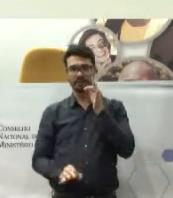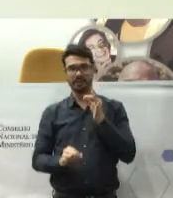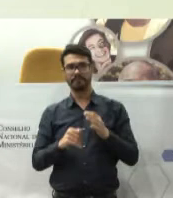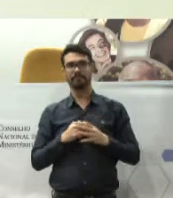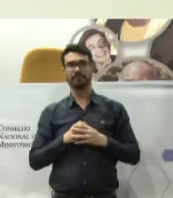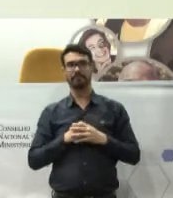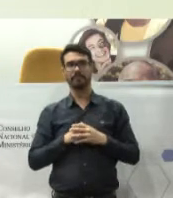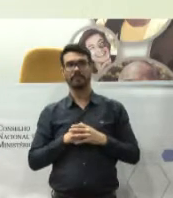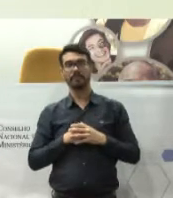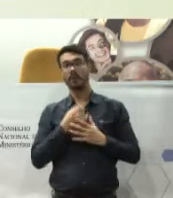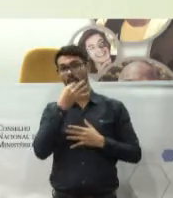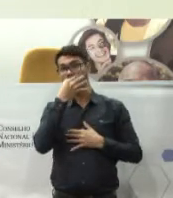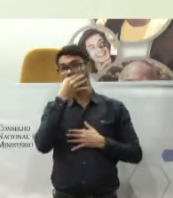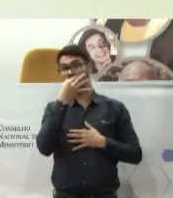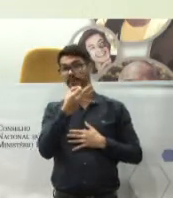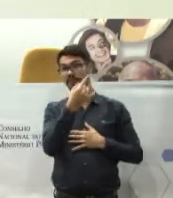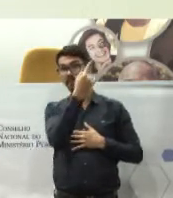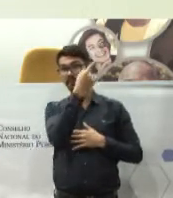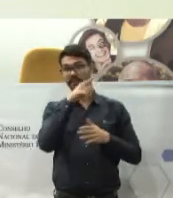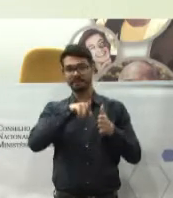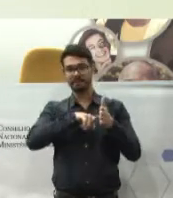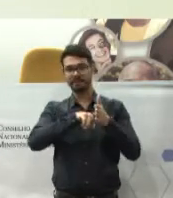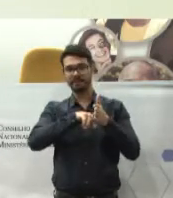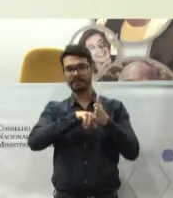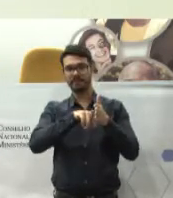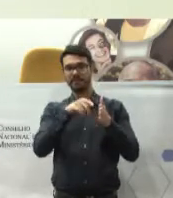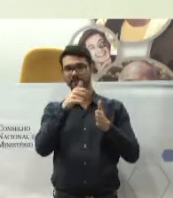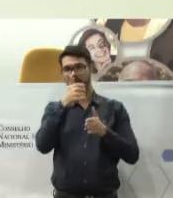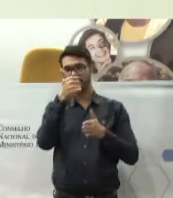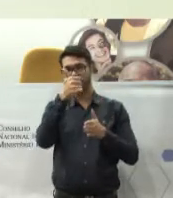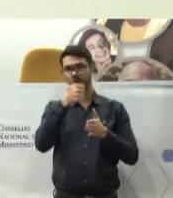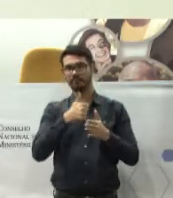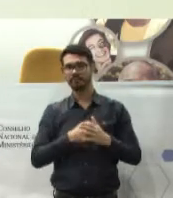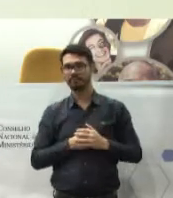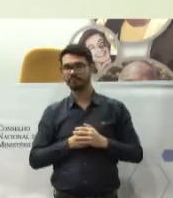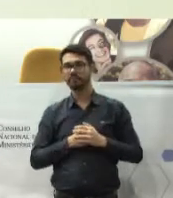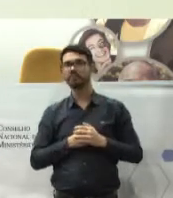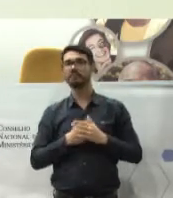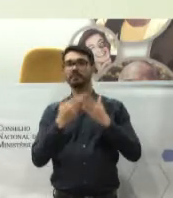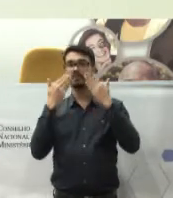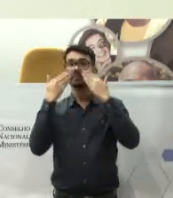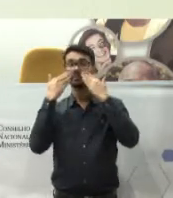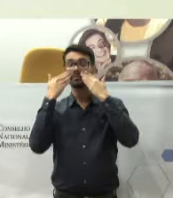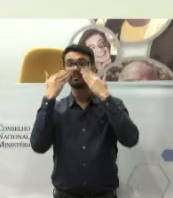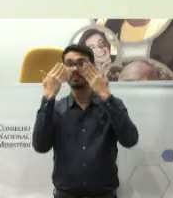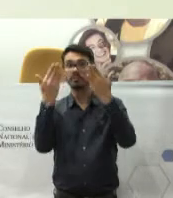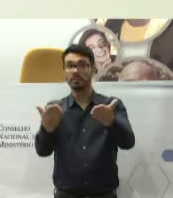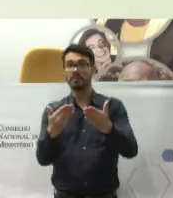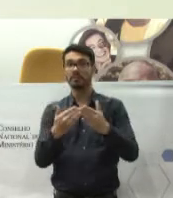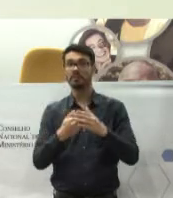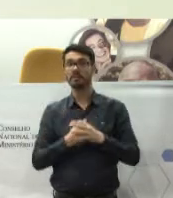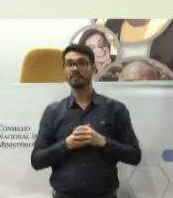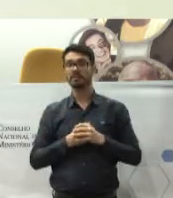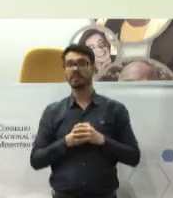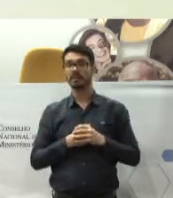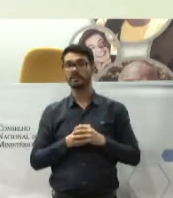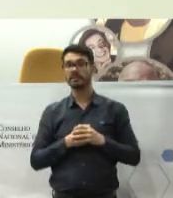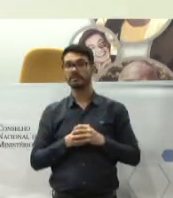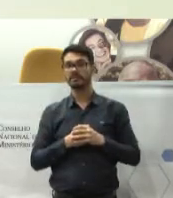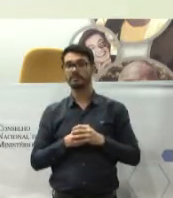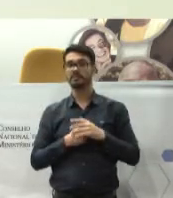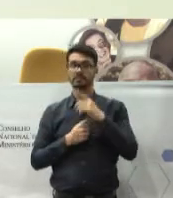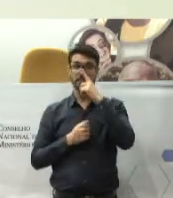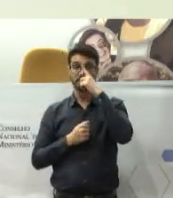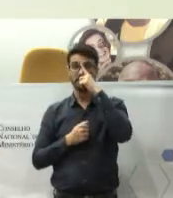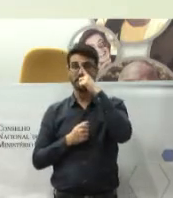E aí, quais são as sugestões dessa pesquisa? Primeira sugestão, publicidade da existência das ações coletivas.